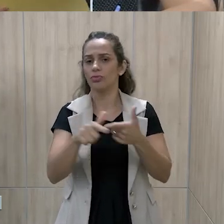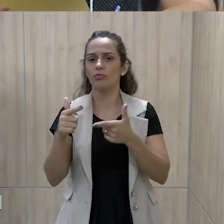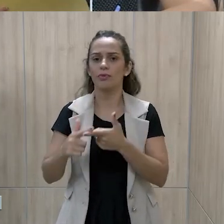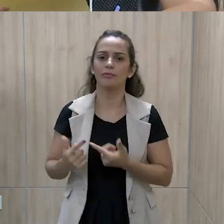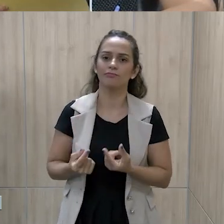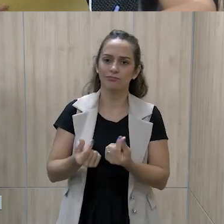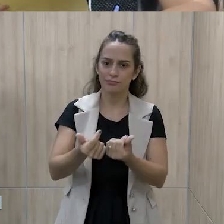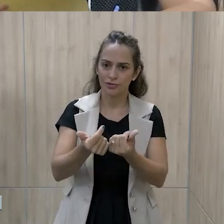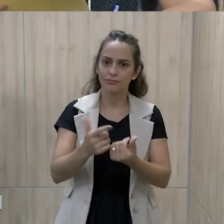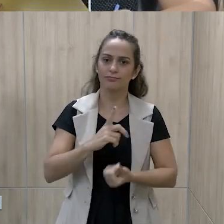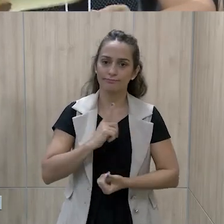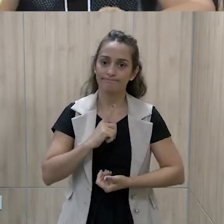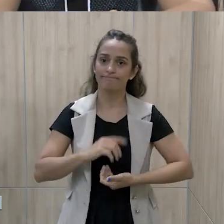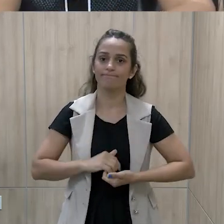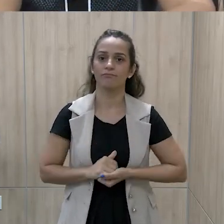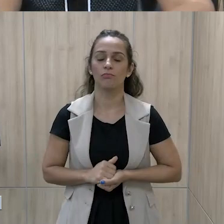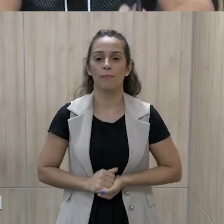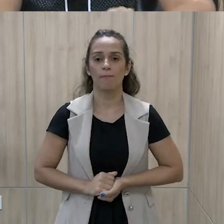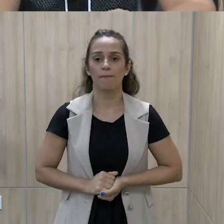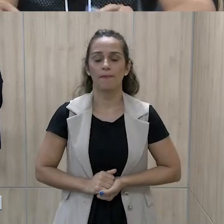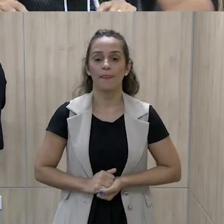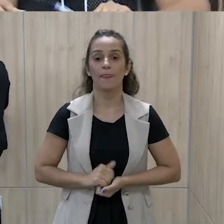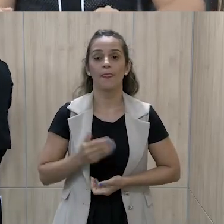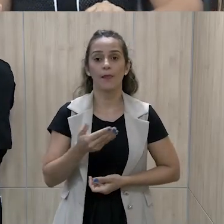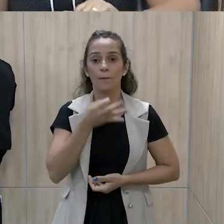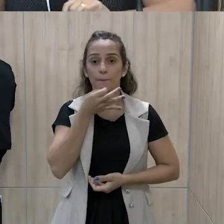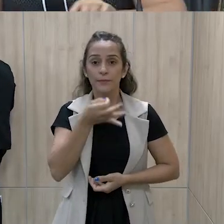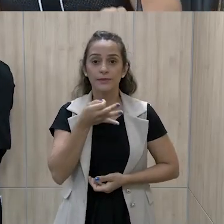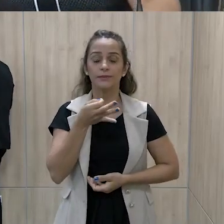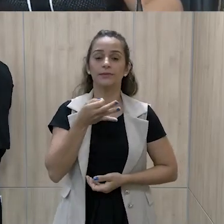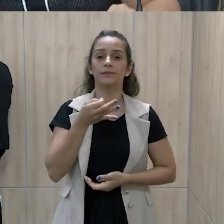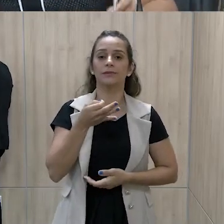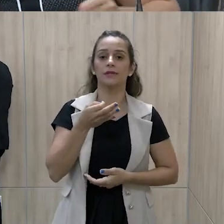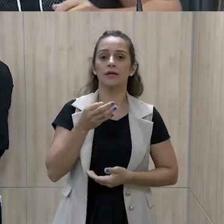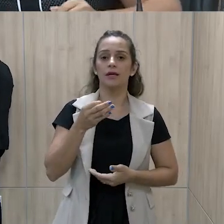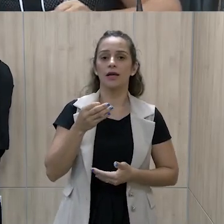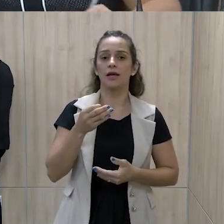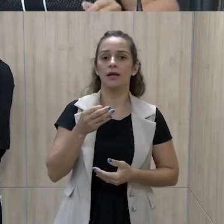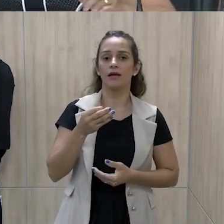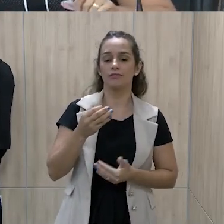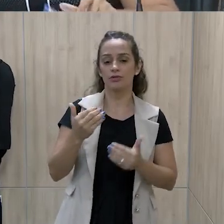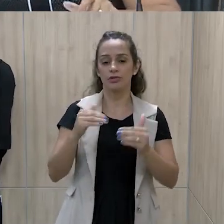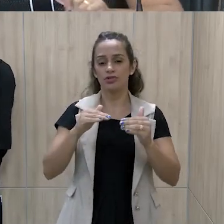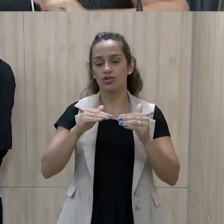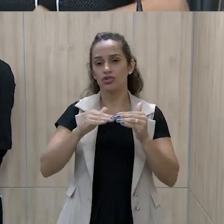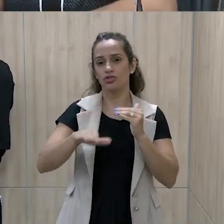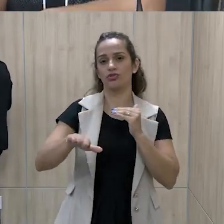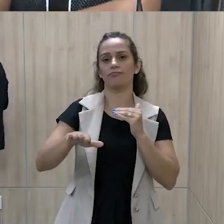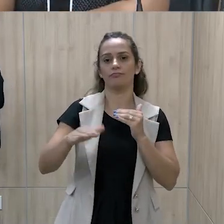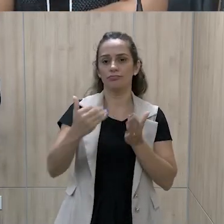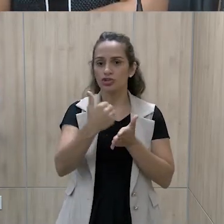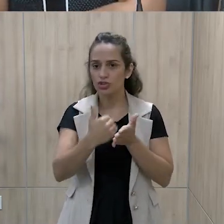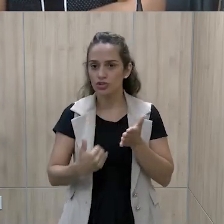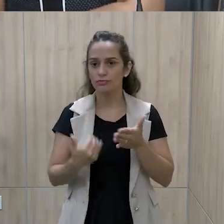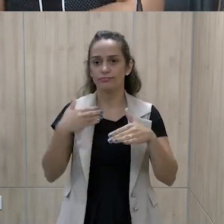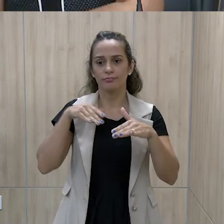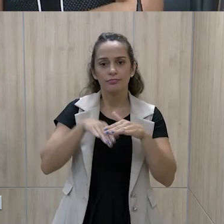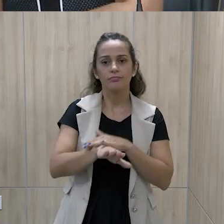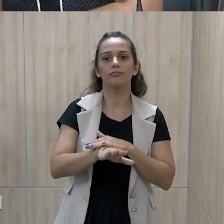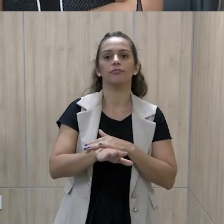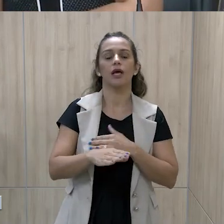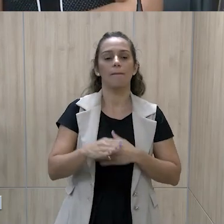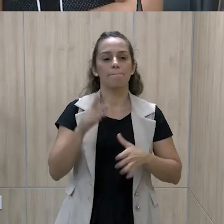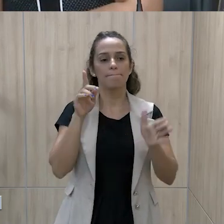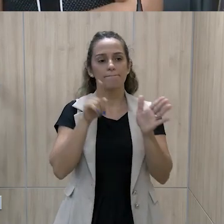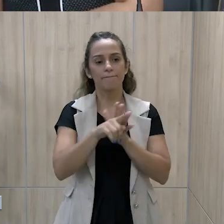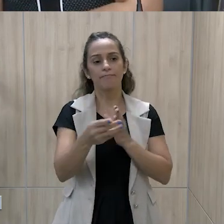objetiva e Impacto financeiro o parecer é pela rejeição da matéria pelo